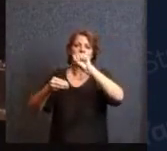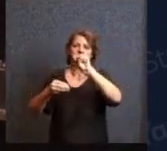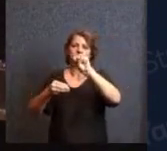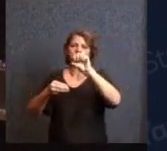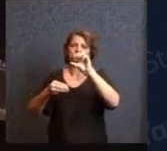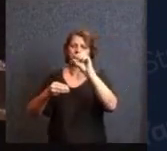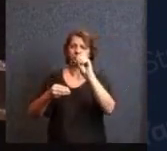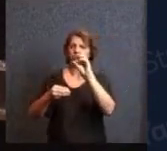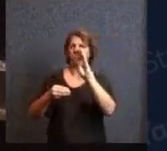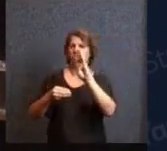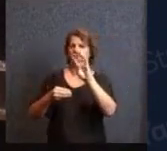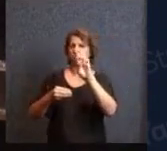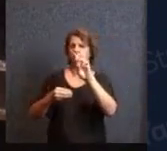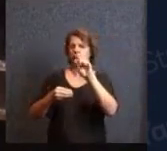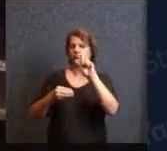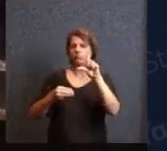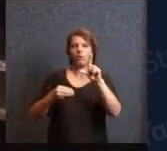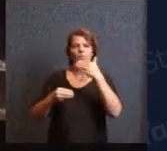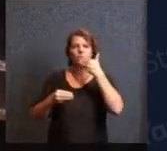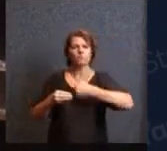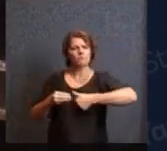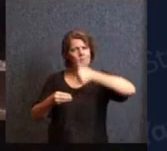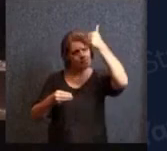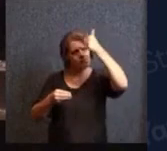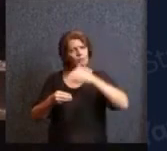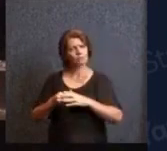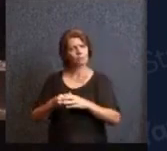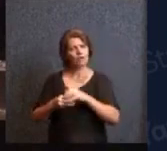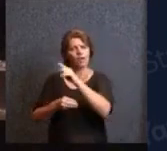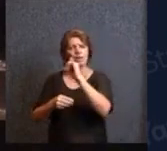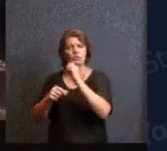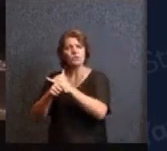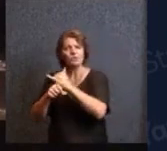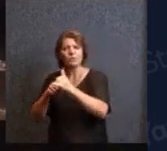bons caminhos para resolver tantos problemas que tinham ali.